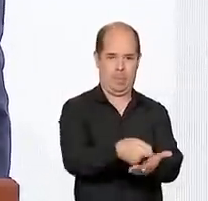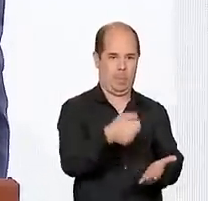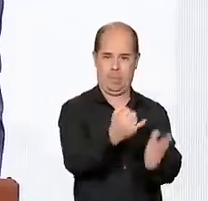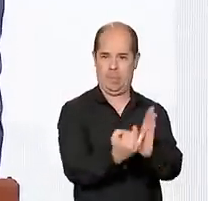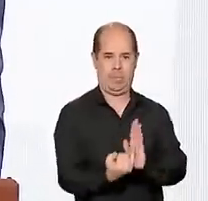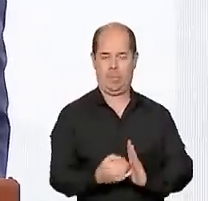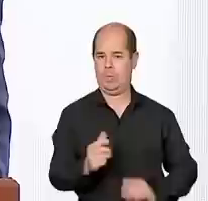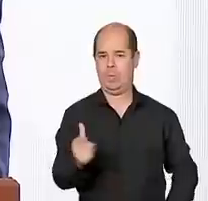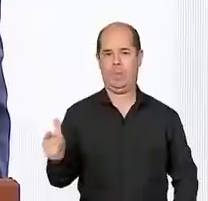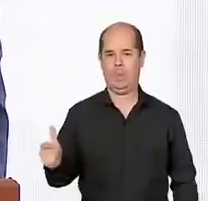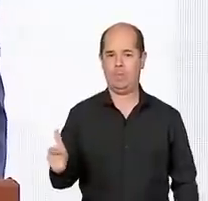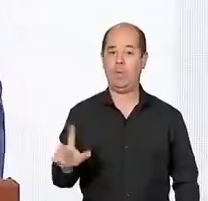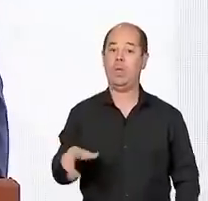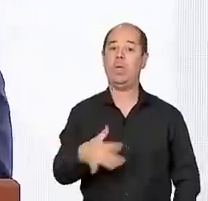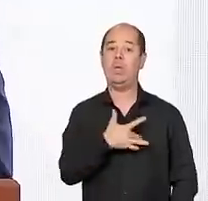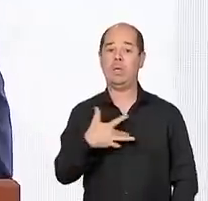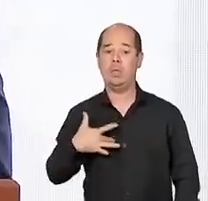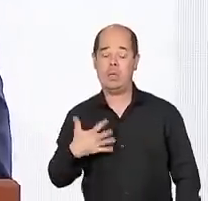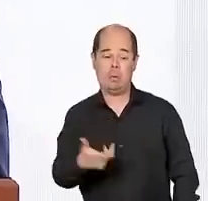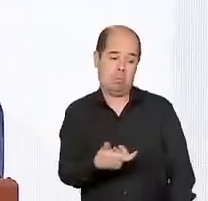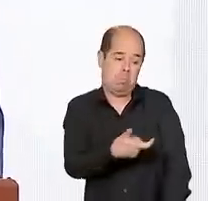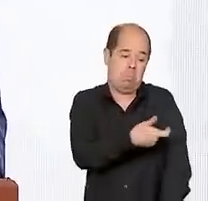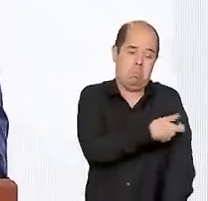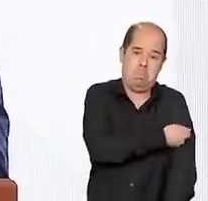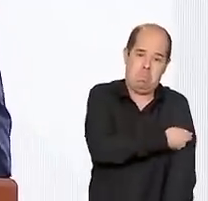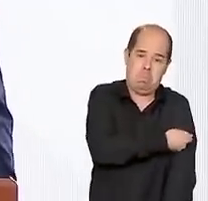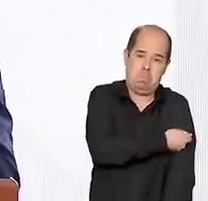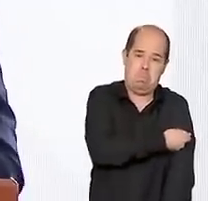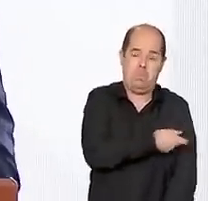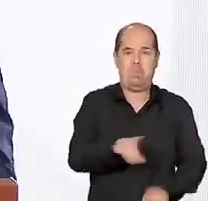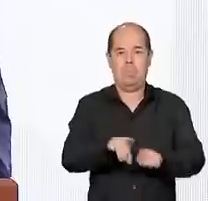integralidade da vacina ao transplante de coração,